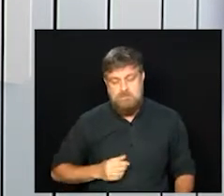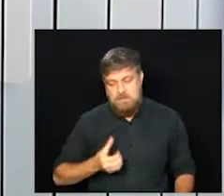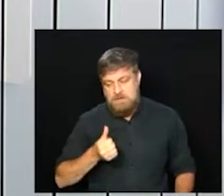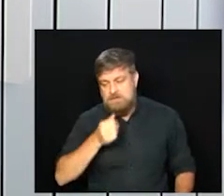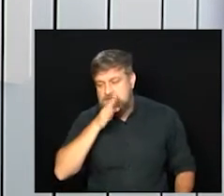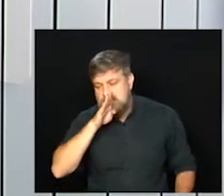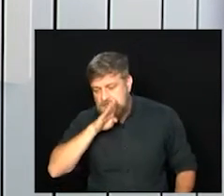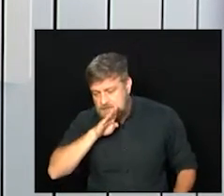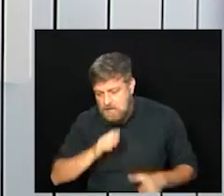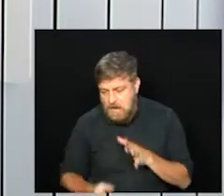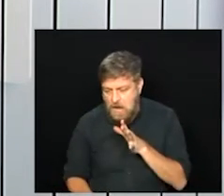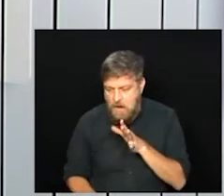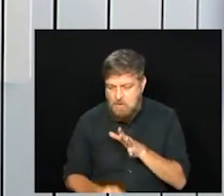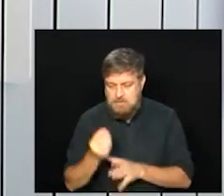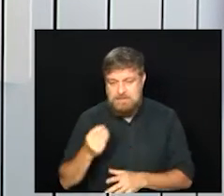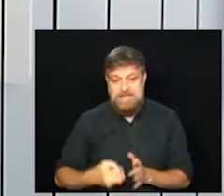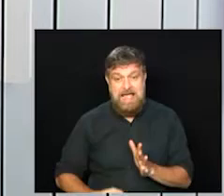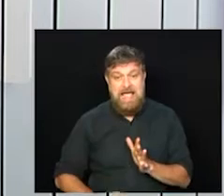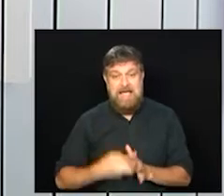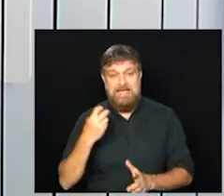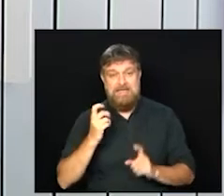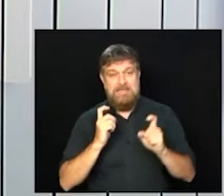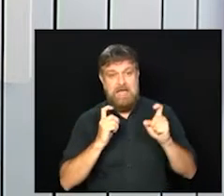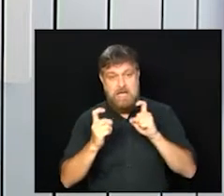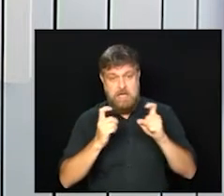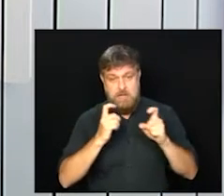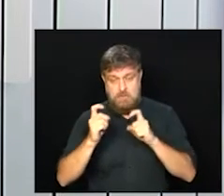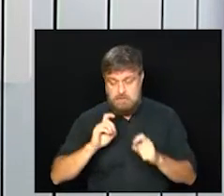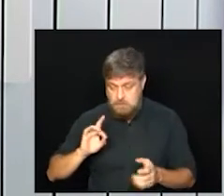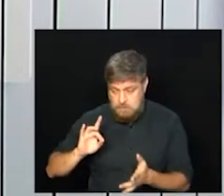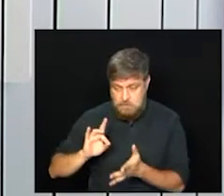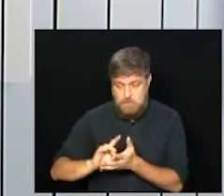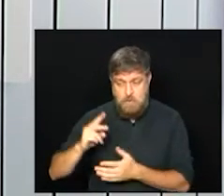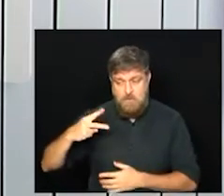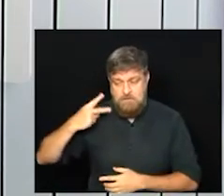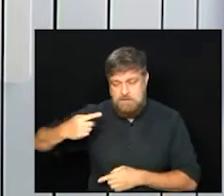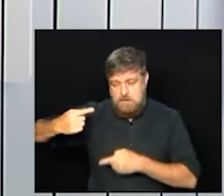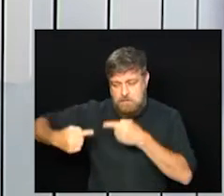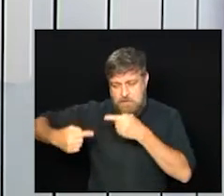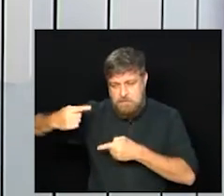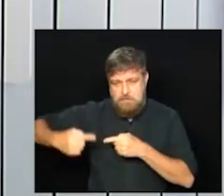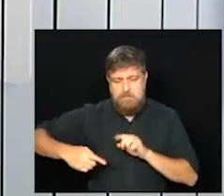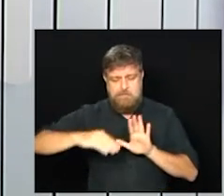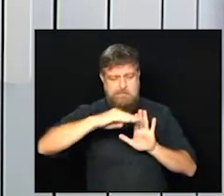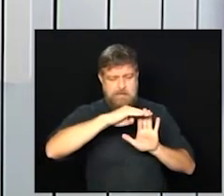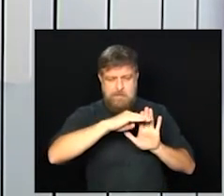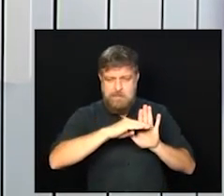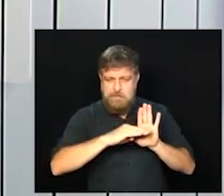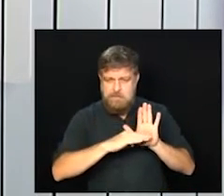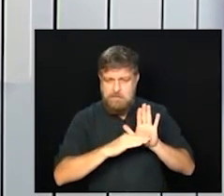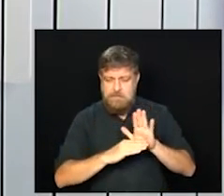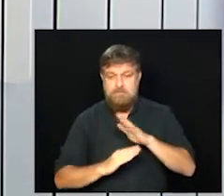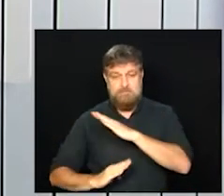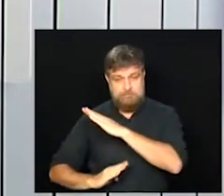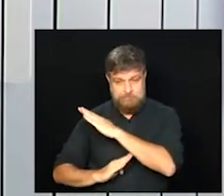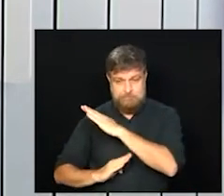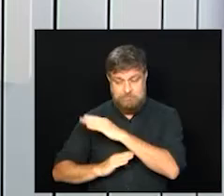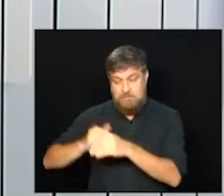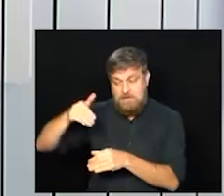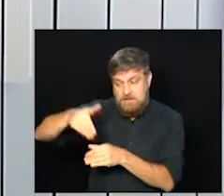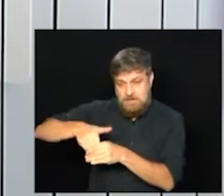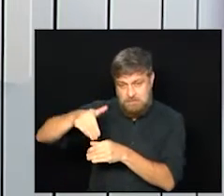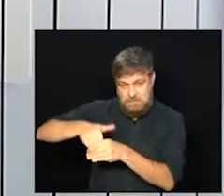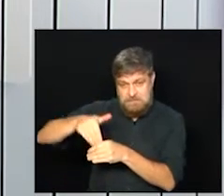18h acontece a 5ª reunião ordinária com todas as discussões e votações que estão